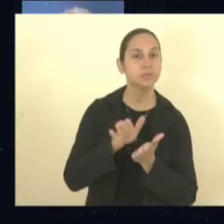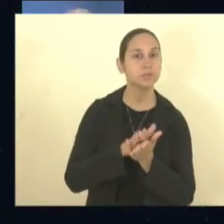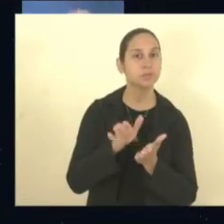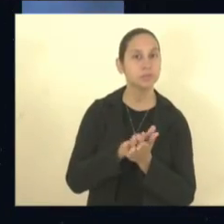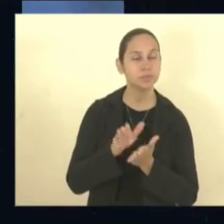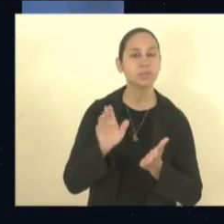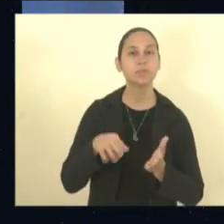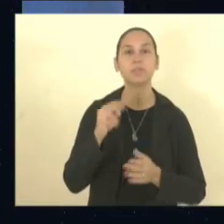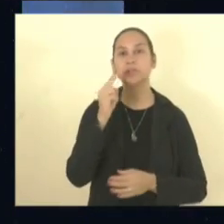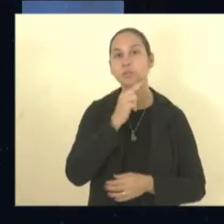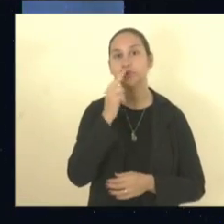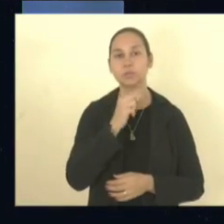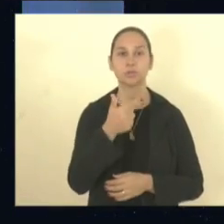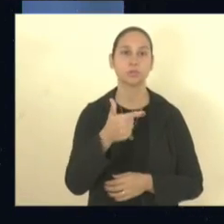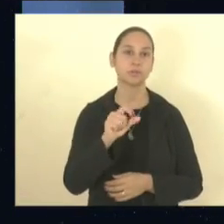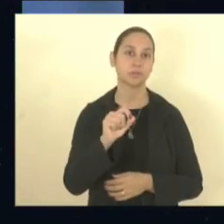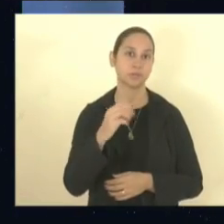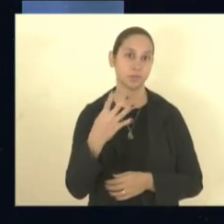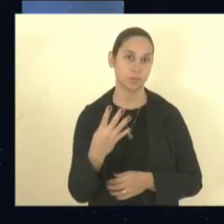de urgência